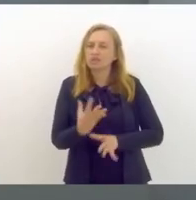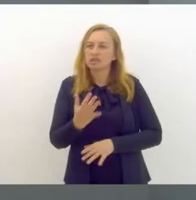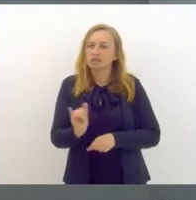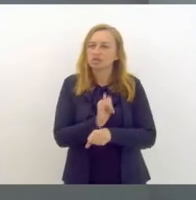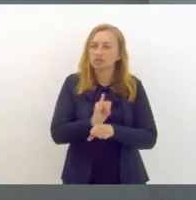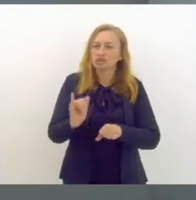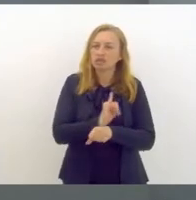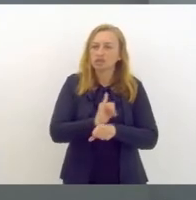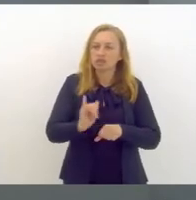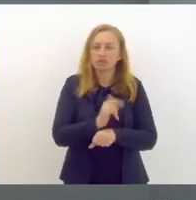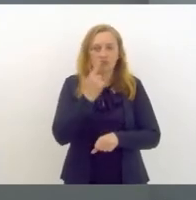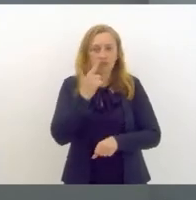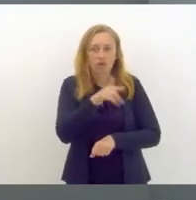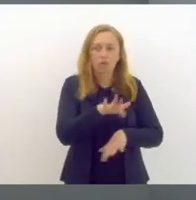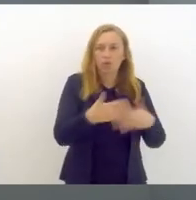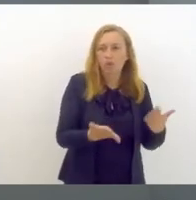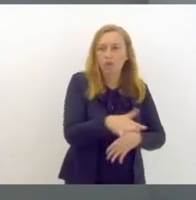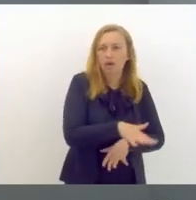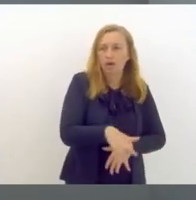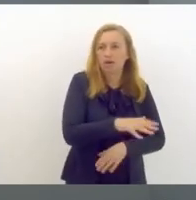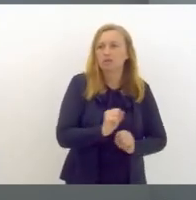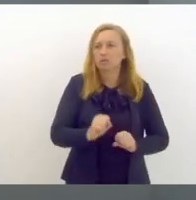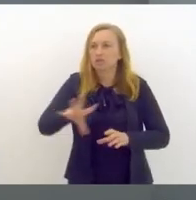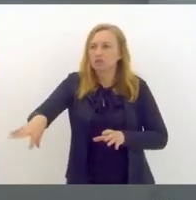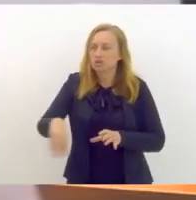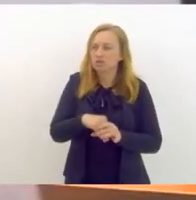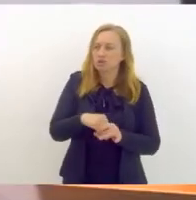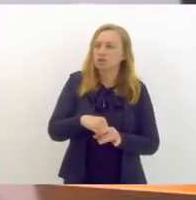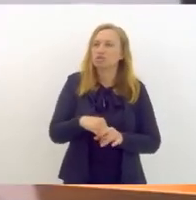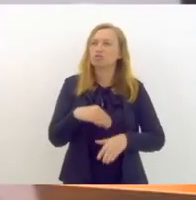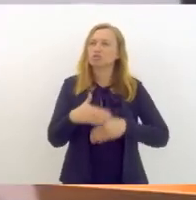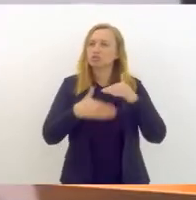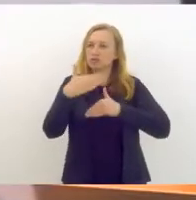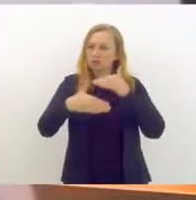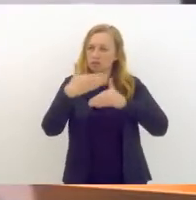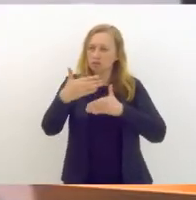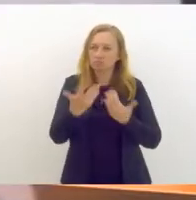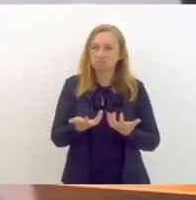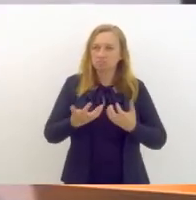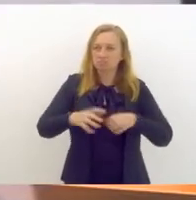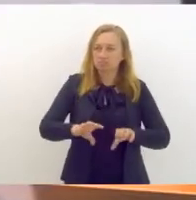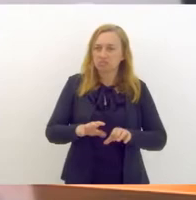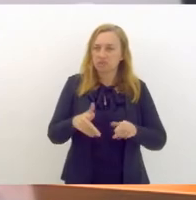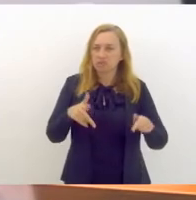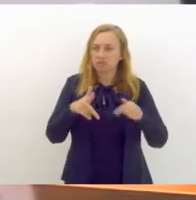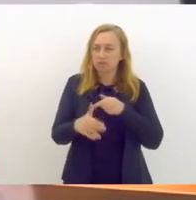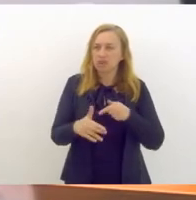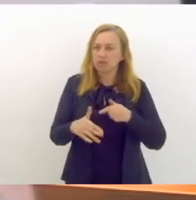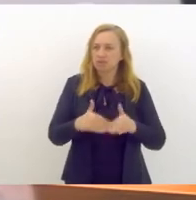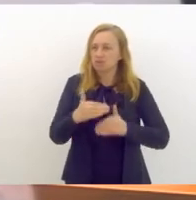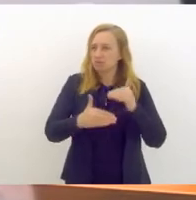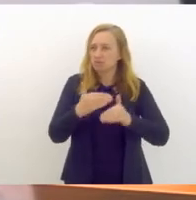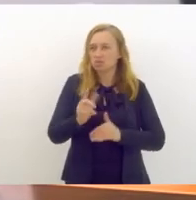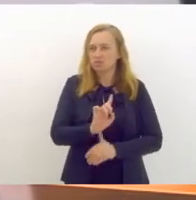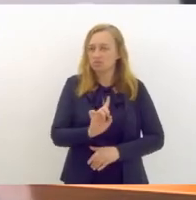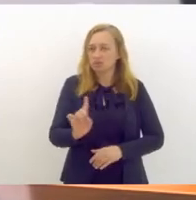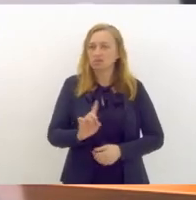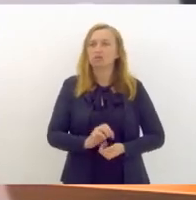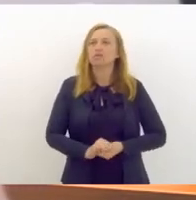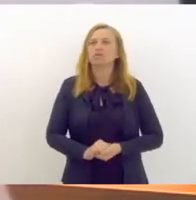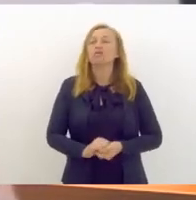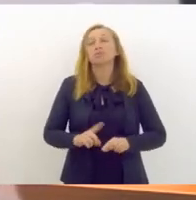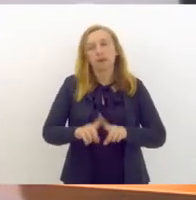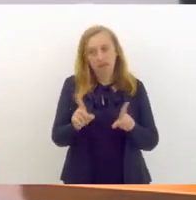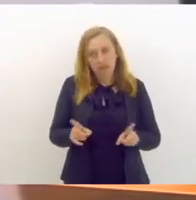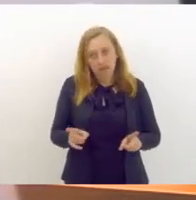pode definir quais são as áreas ainda que podem ser incluídas para o desenvolvimento. A gente não quer impedir o desenvolvimento, a geração de empregos,